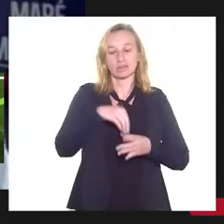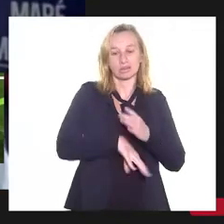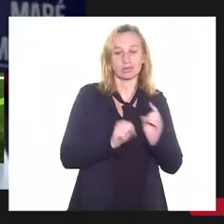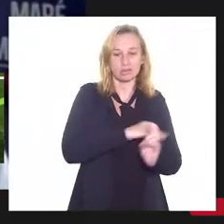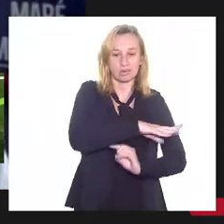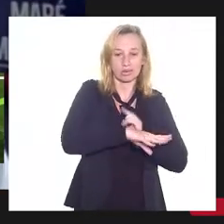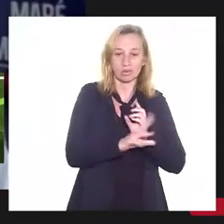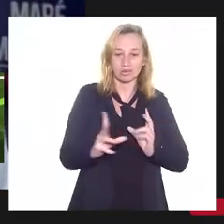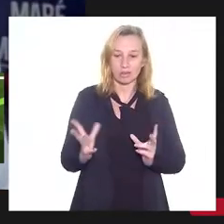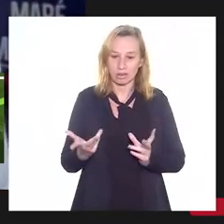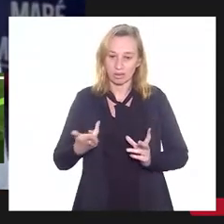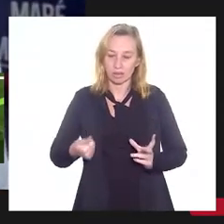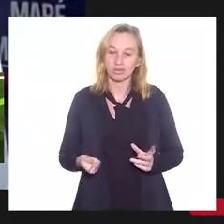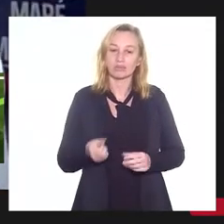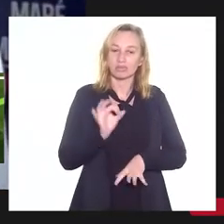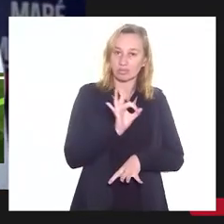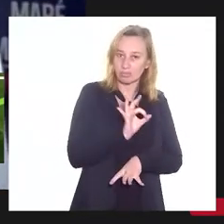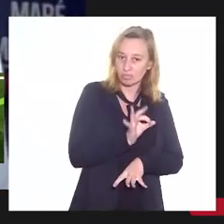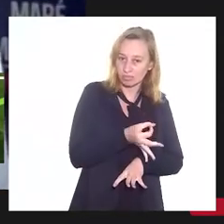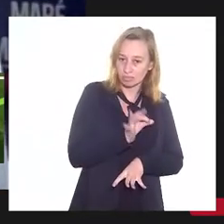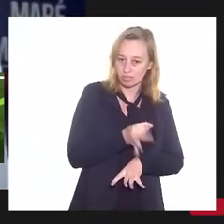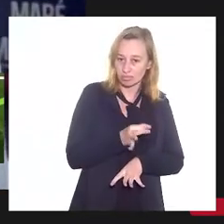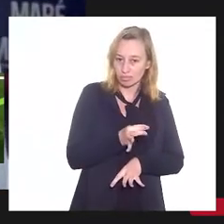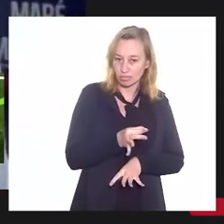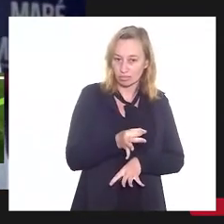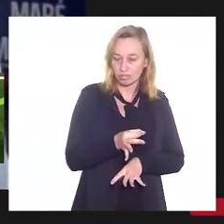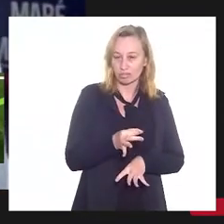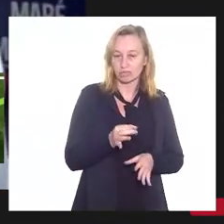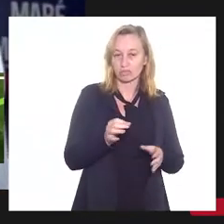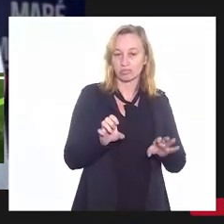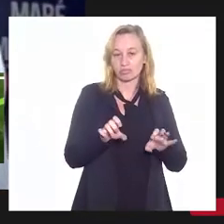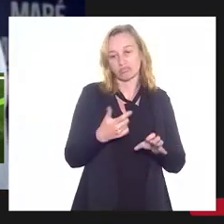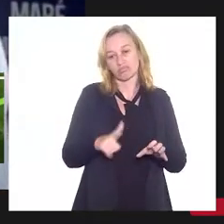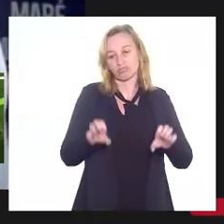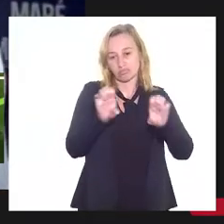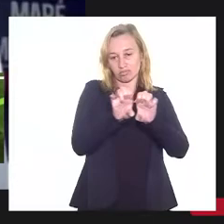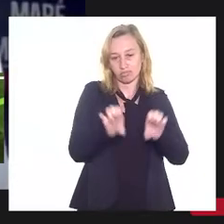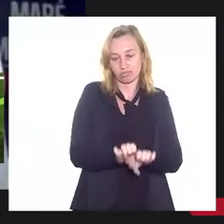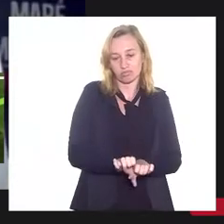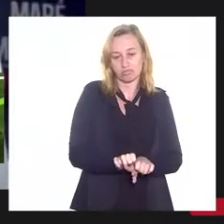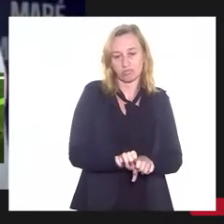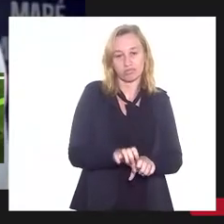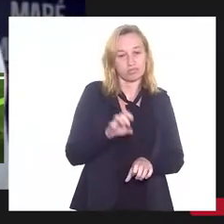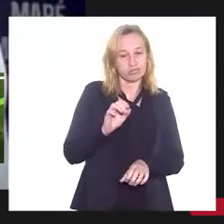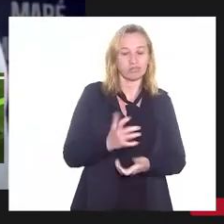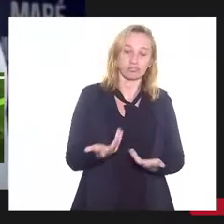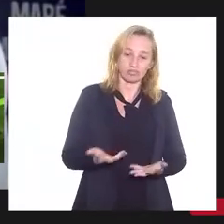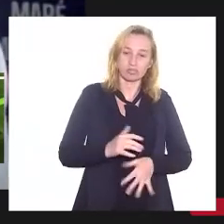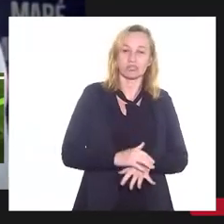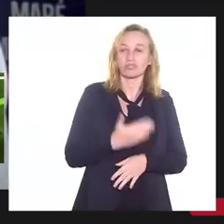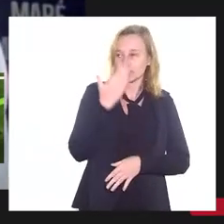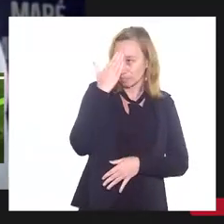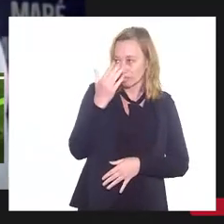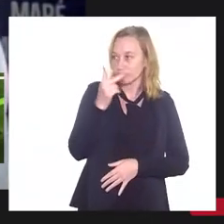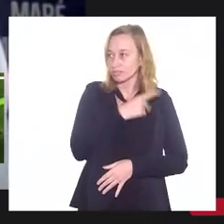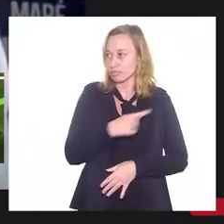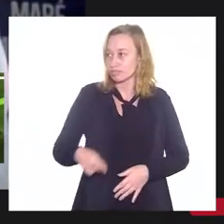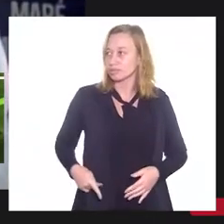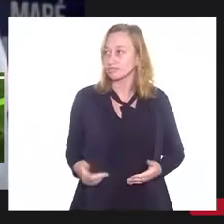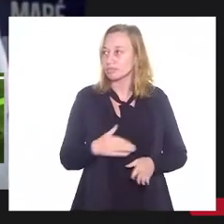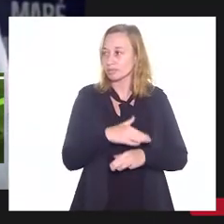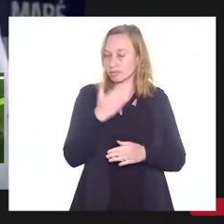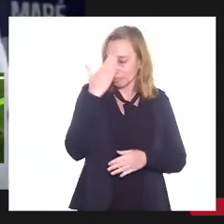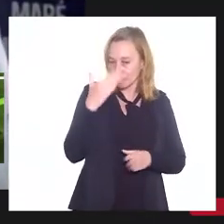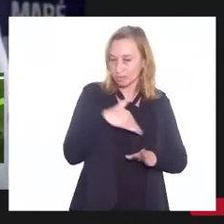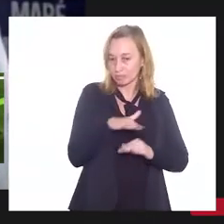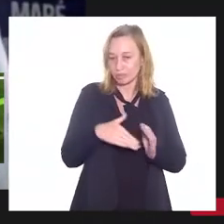que se qualifica infelizmente pelo racismo estrutural estão muito obrigado a senhora presidenta Agradeço a todos e